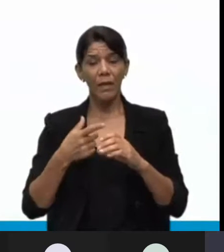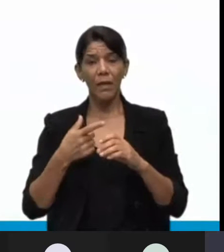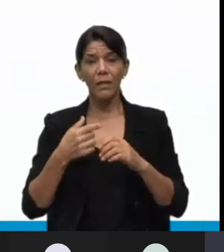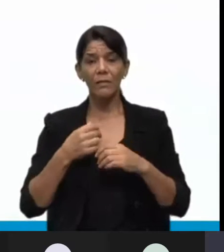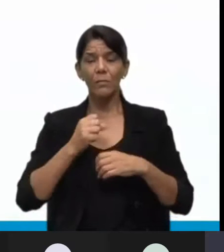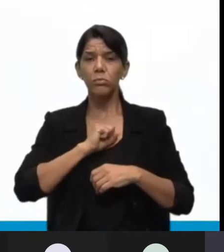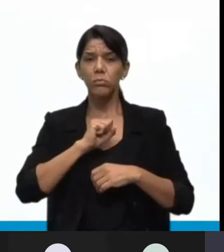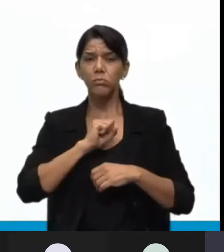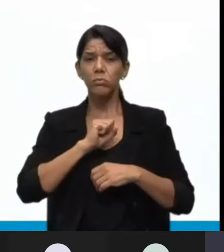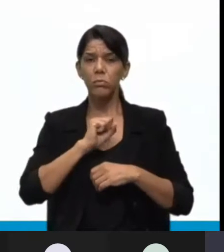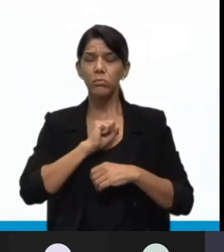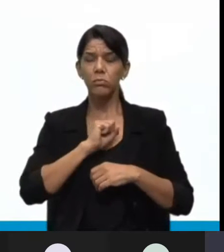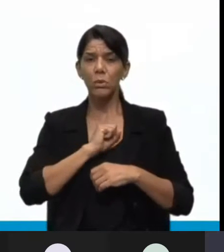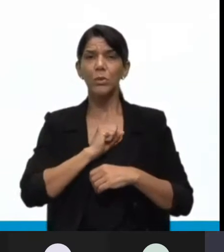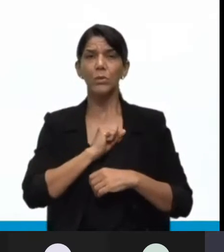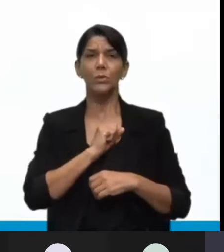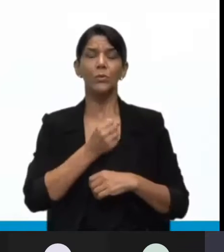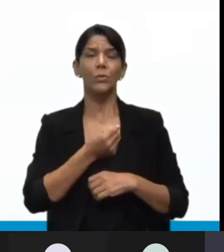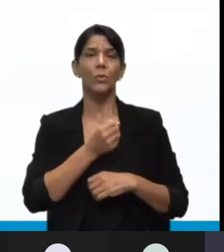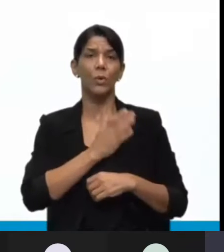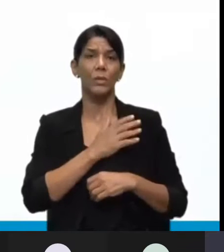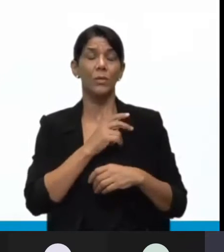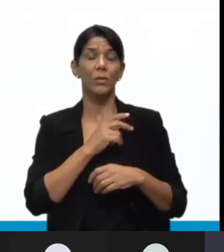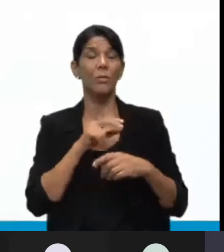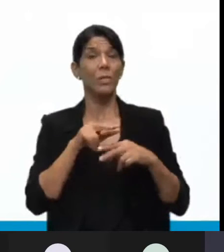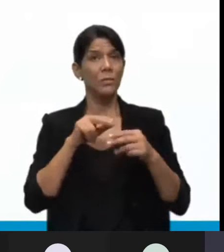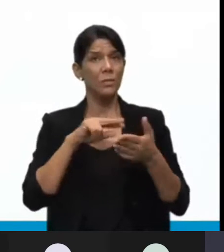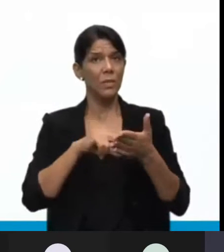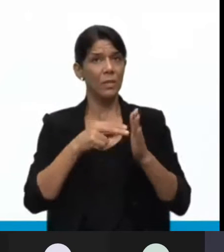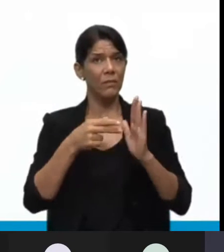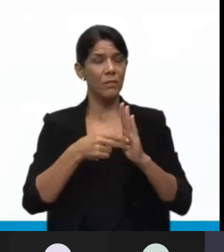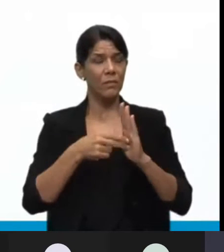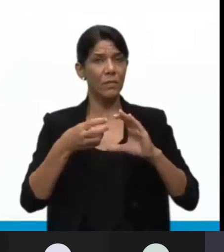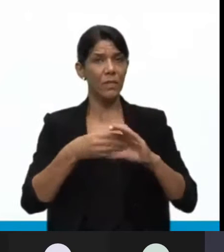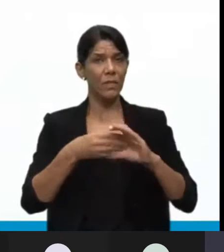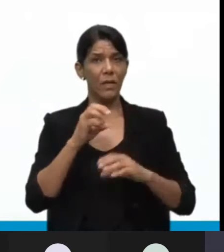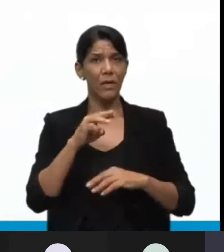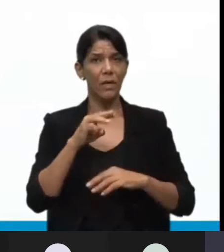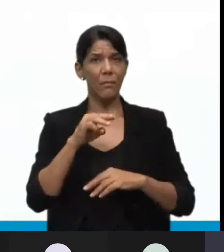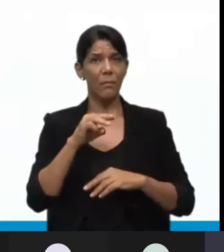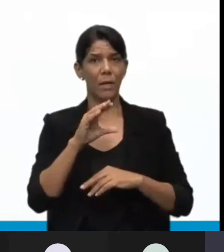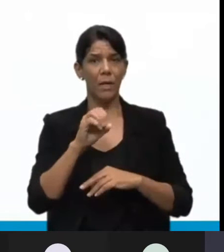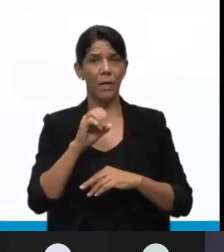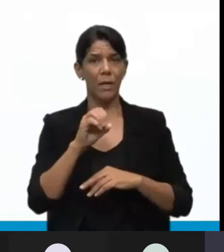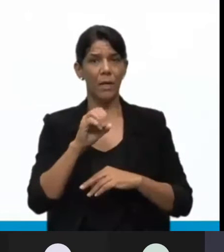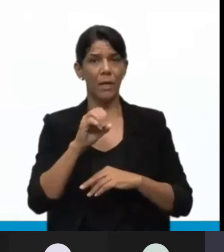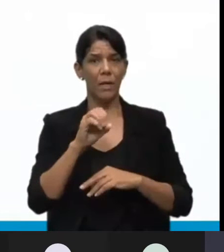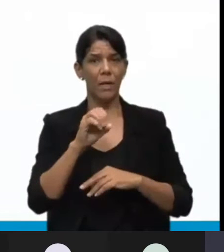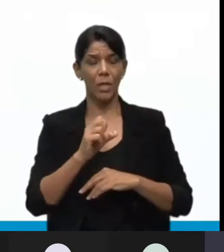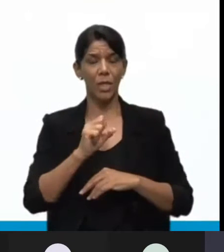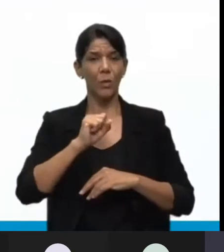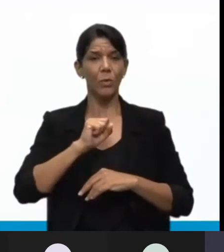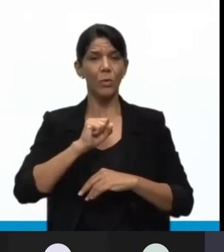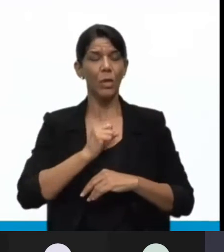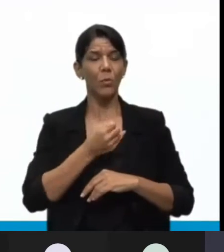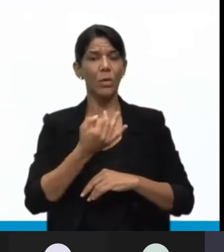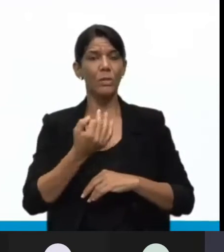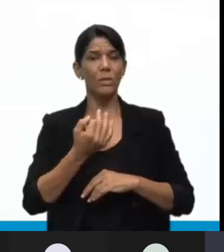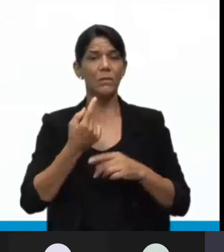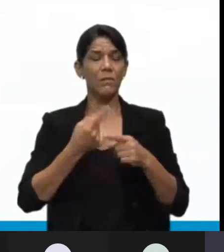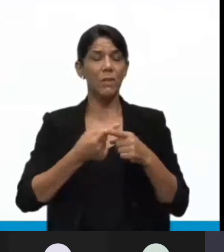o ritmo do batimento cardíaco e, por isso, ela é considerada célula marca-passo, né? O nó sinoatrial é o